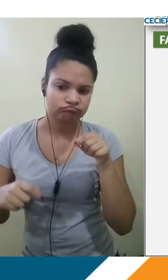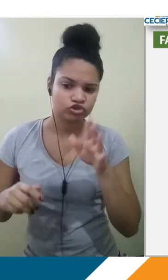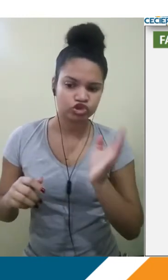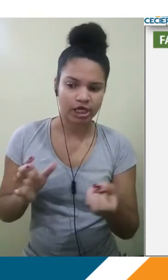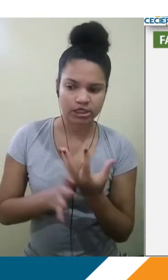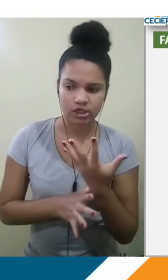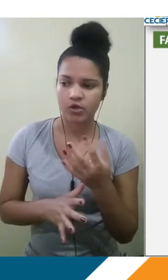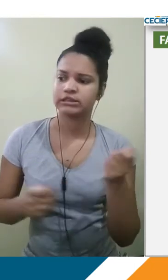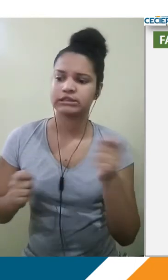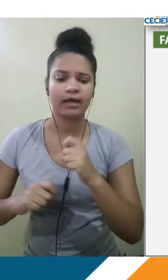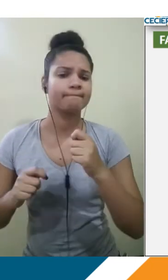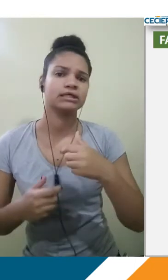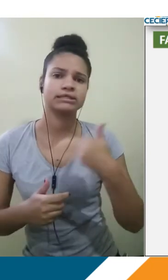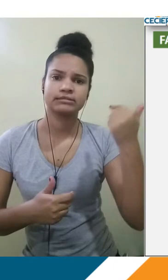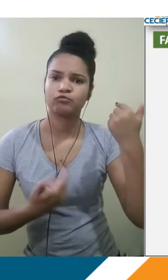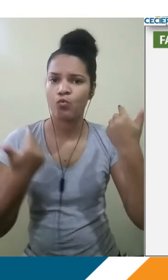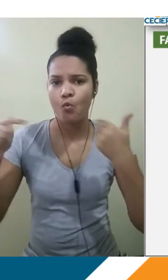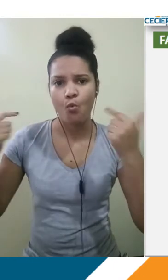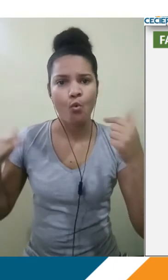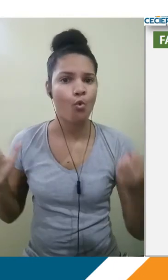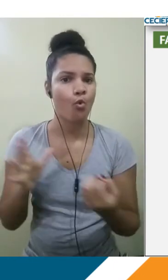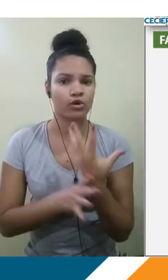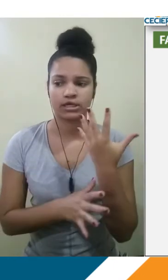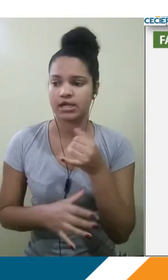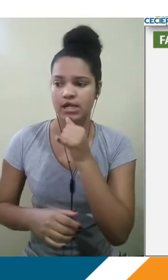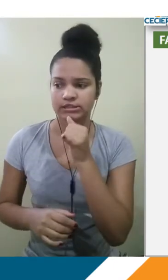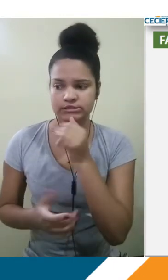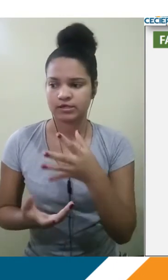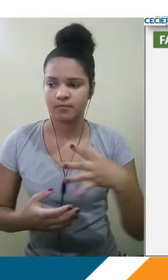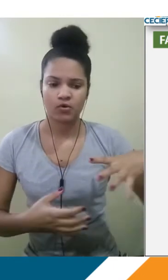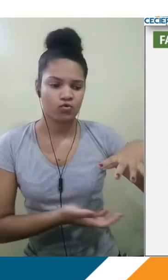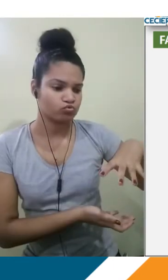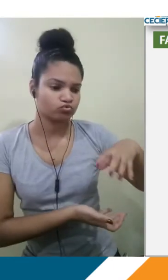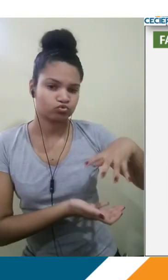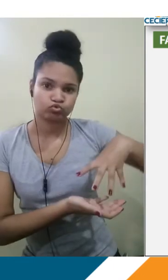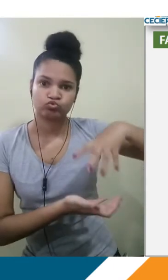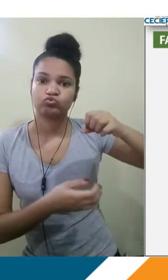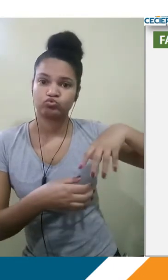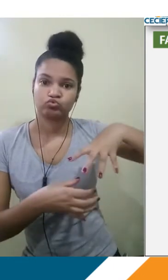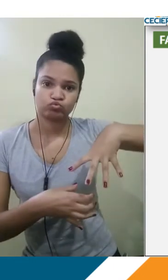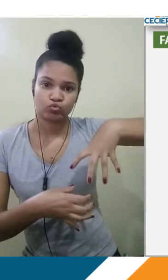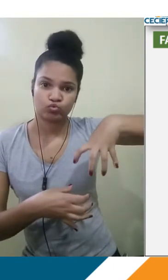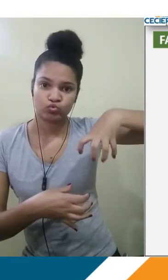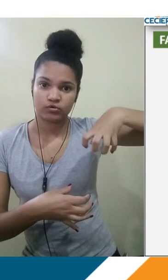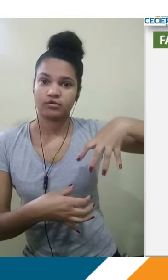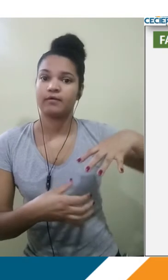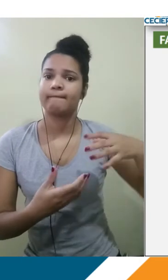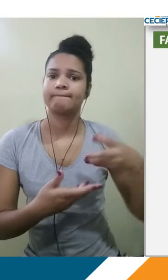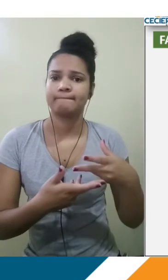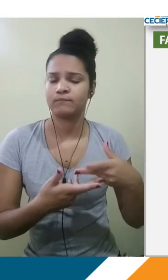formar outras moléculas, absorvendo o nitrogênio do solo, formando proteínas, lipídios e